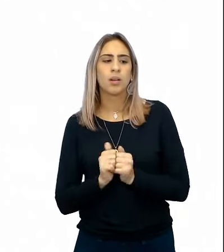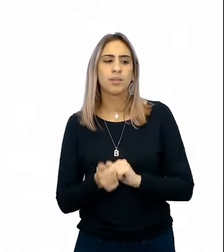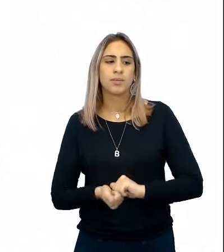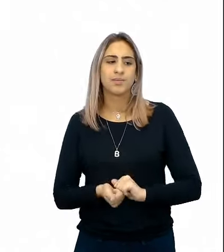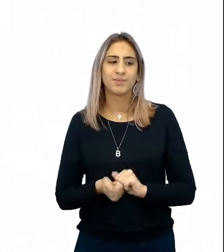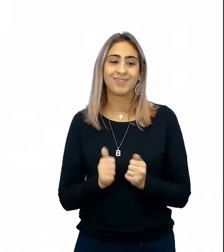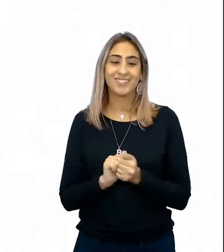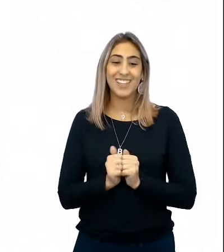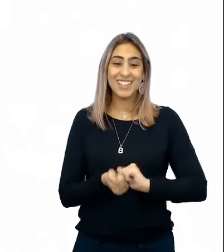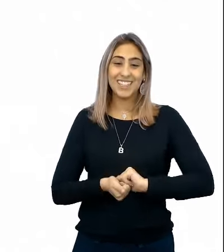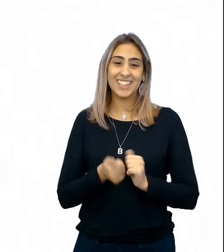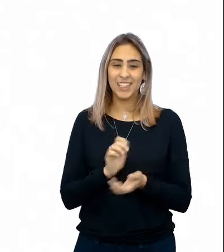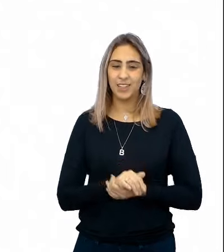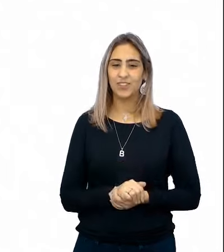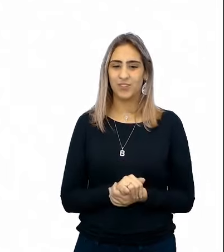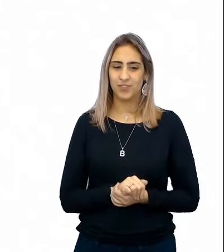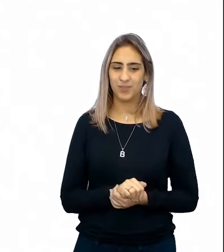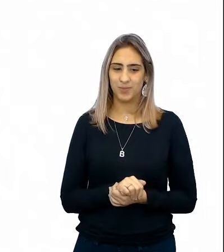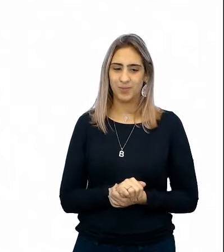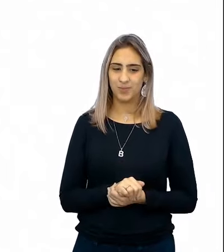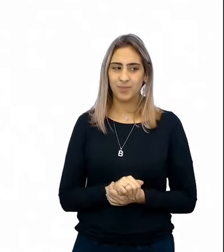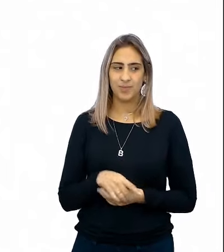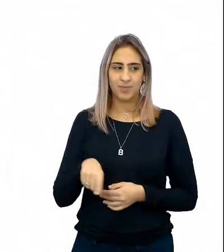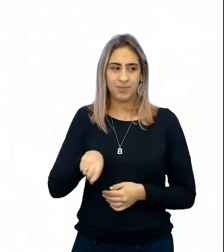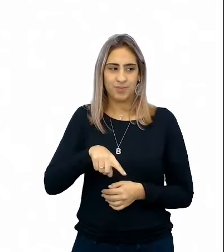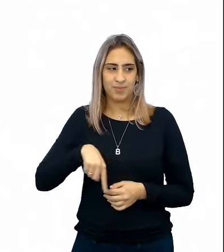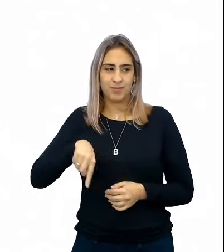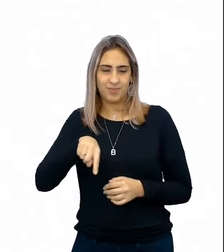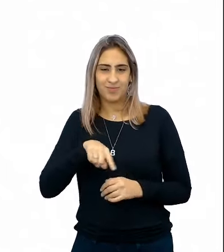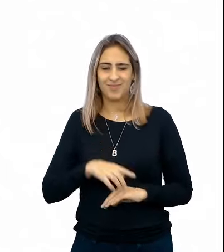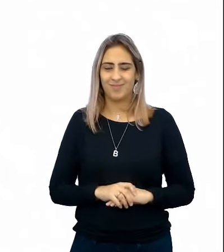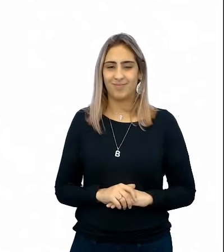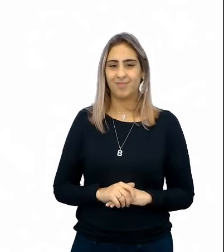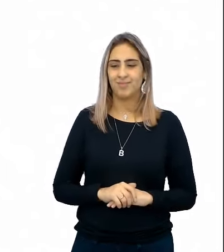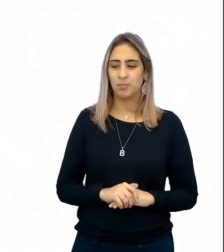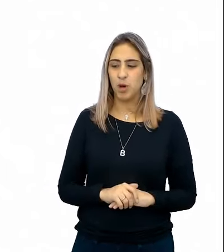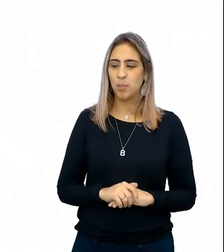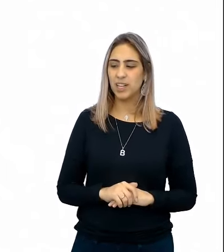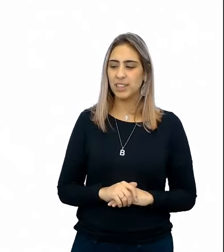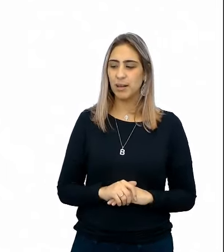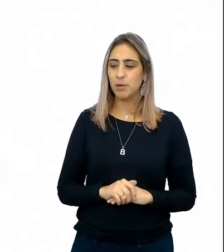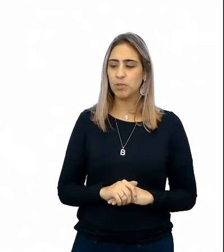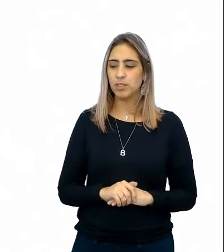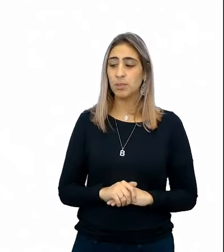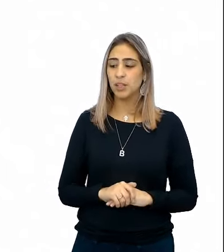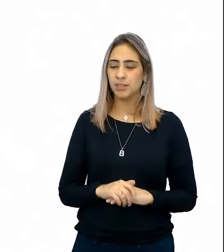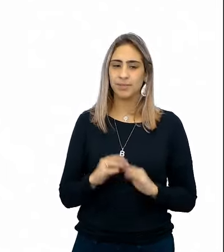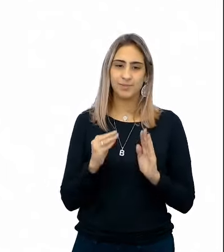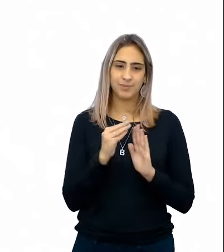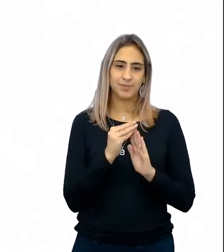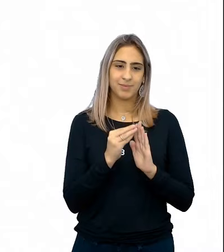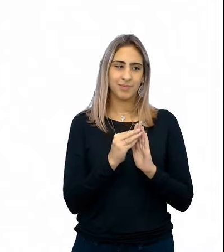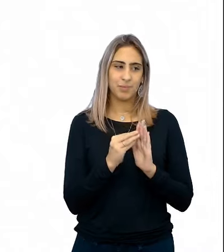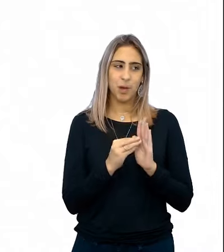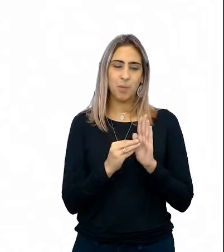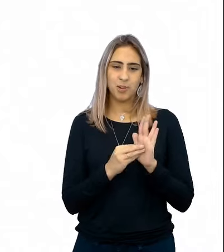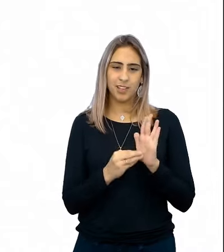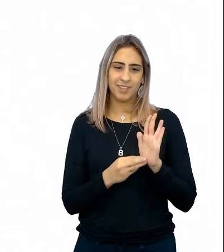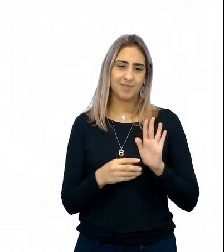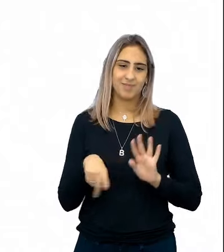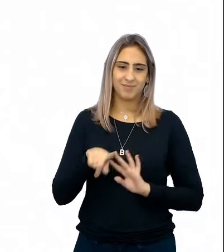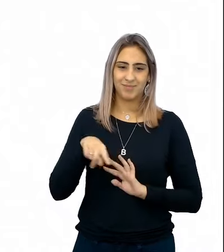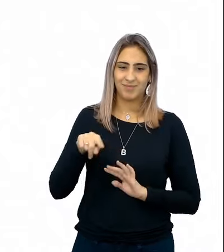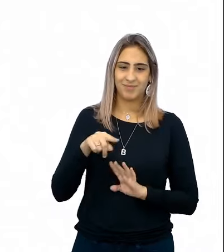poliesportiva, 4. Essa leitura precisa de orientação, como eu já disse, e o professor precisa